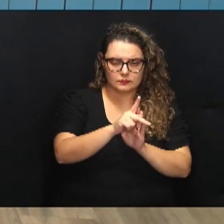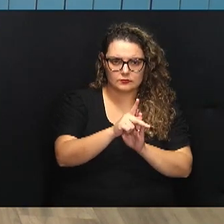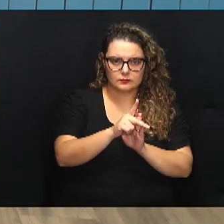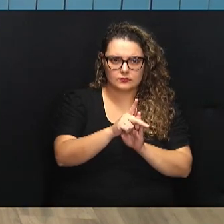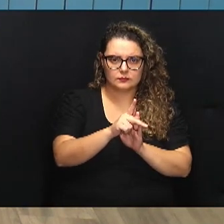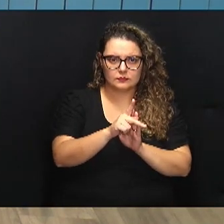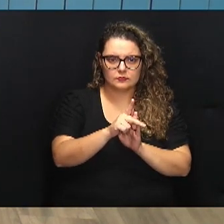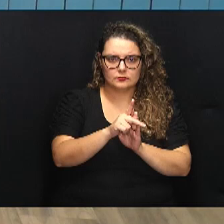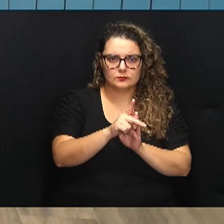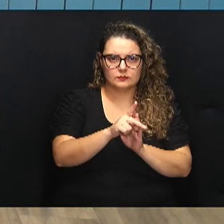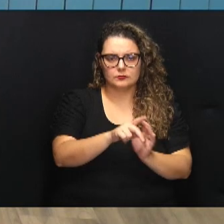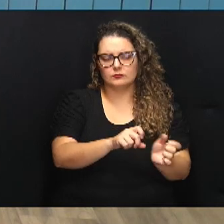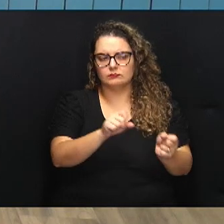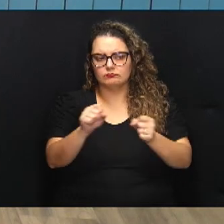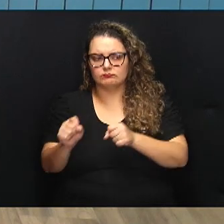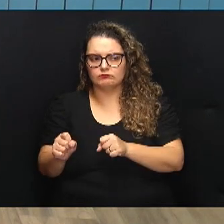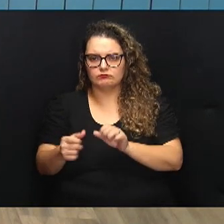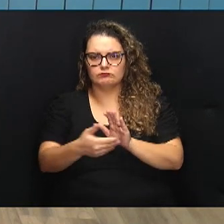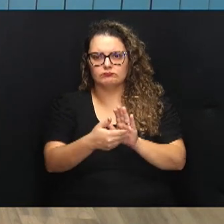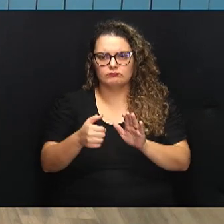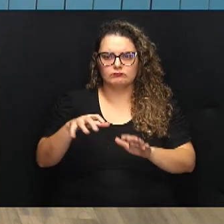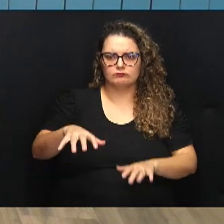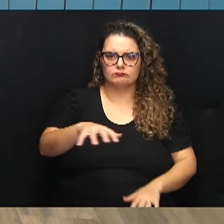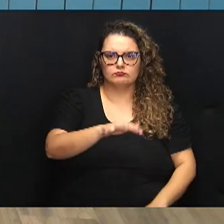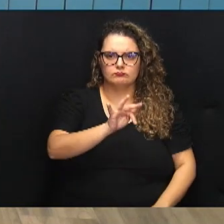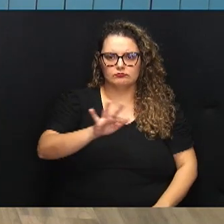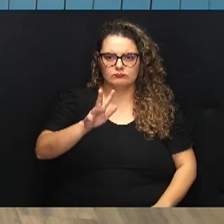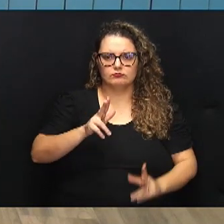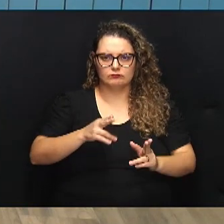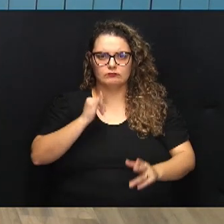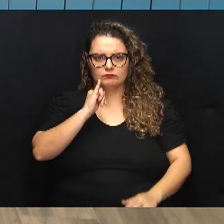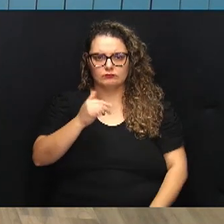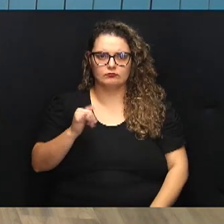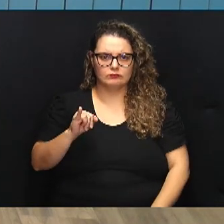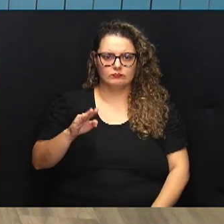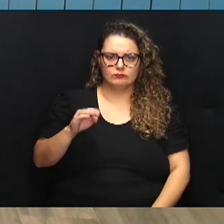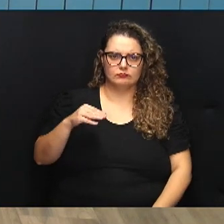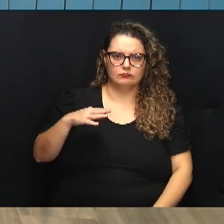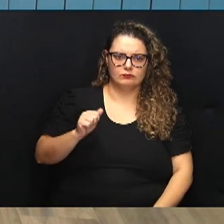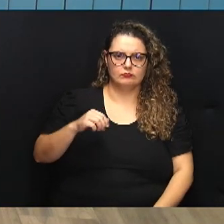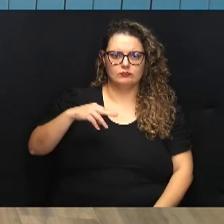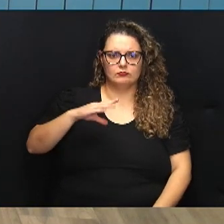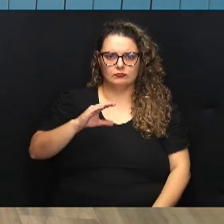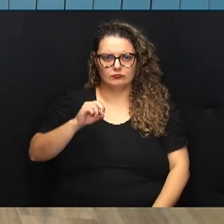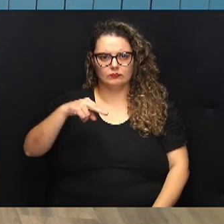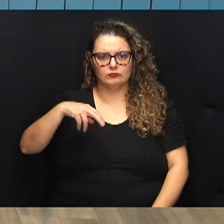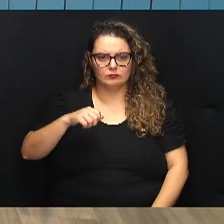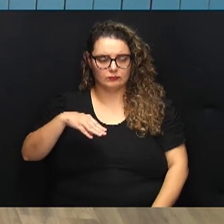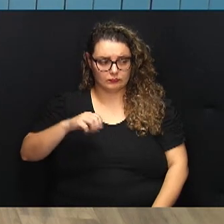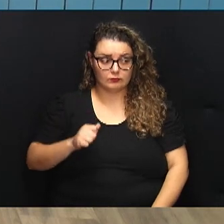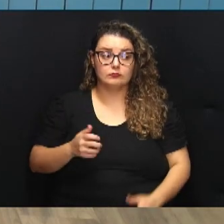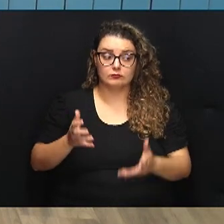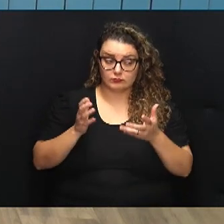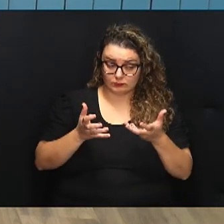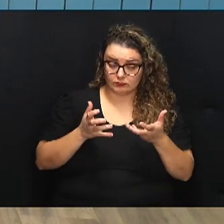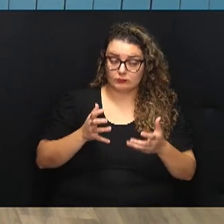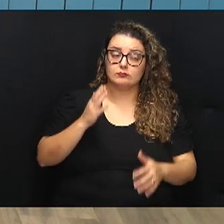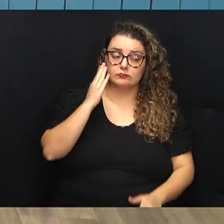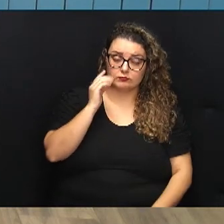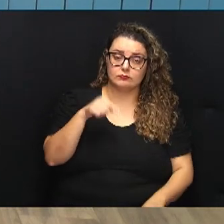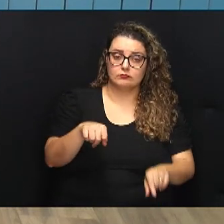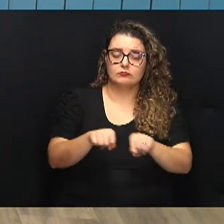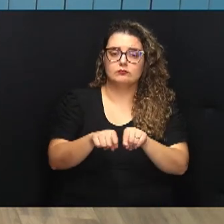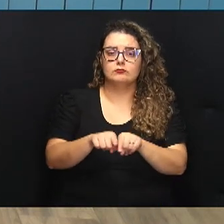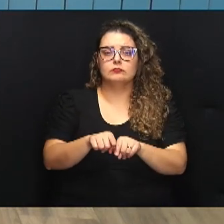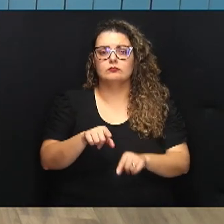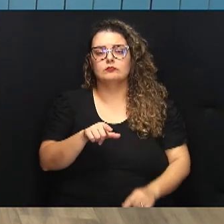retira poderes desses órgãos federais que você citou, IBAMA, CONAMA, então já vou querer saber isso também. Agora,